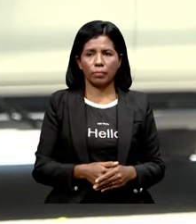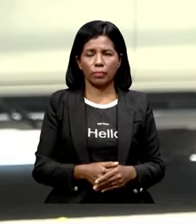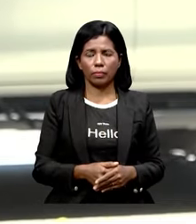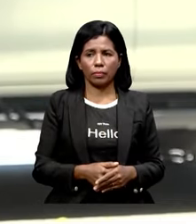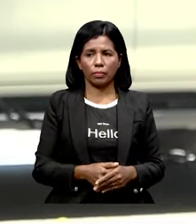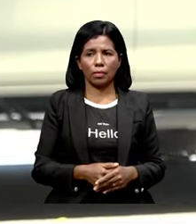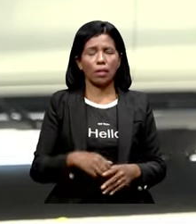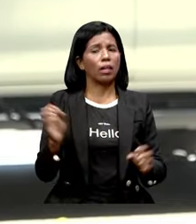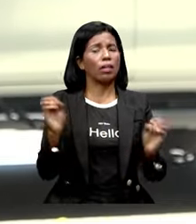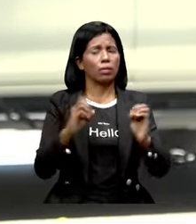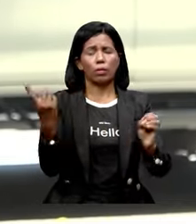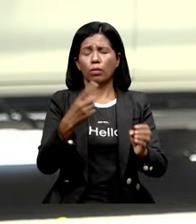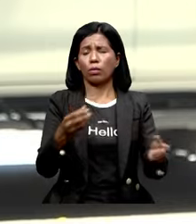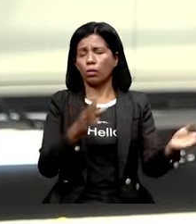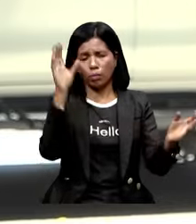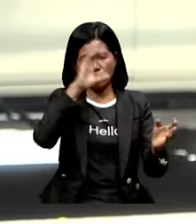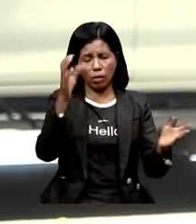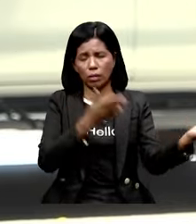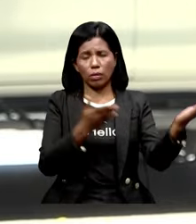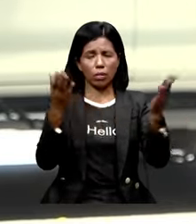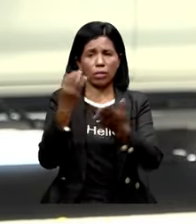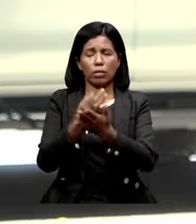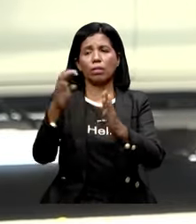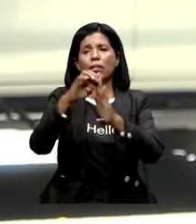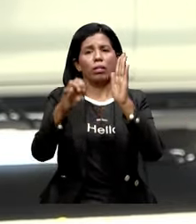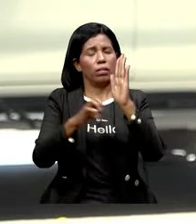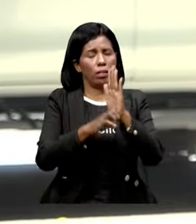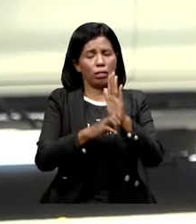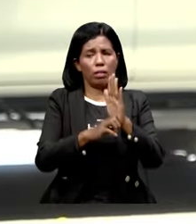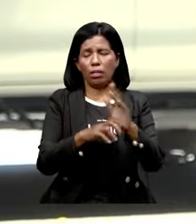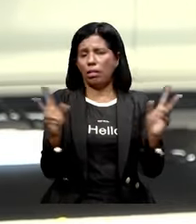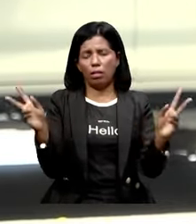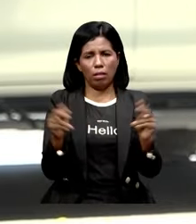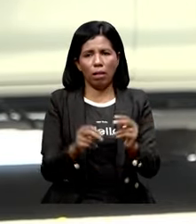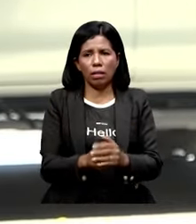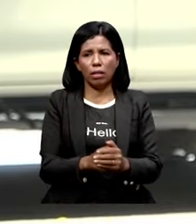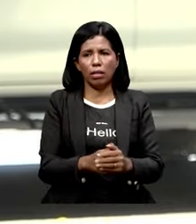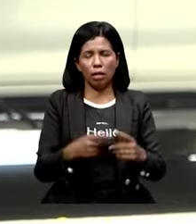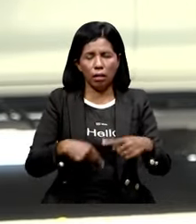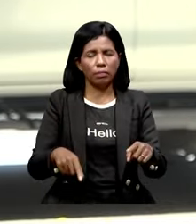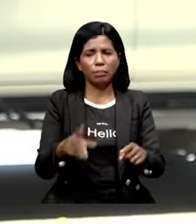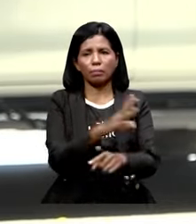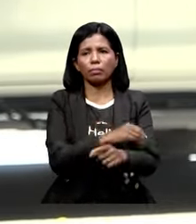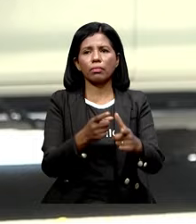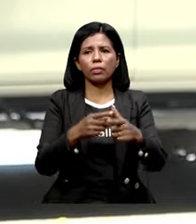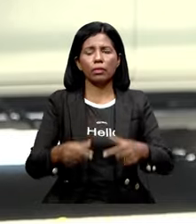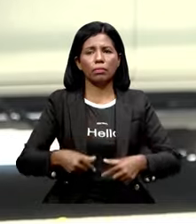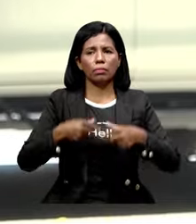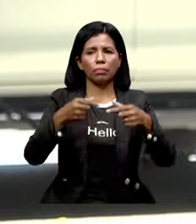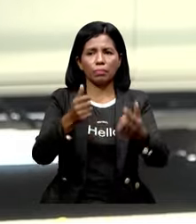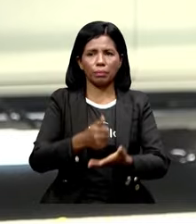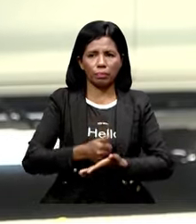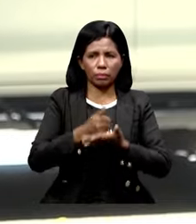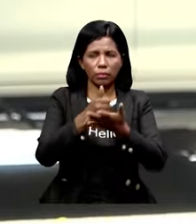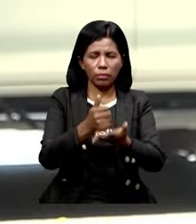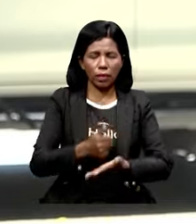La hoja de buca está uma hoja mais estado, lá é. Banco Ney, lá é. Com a tua ajuda, a